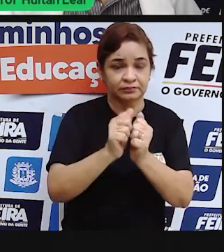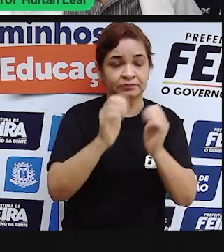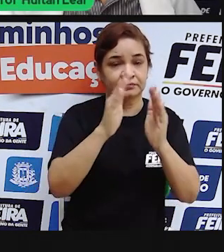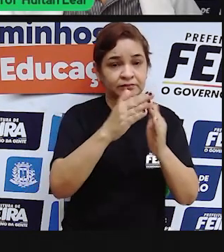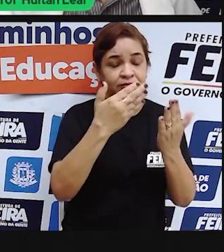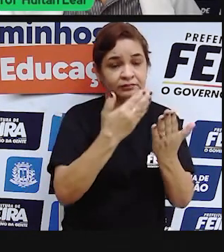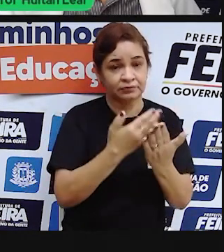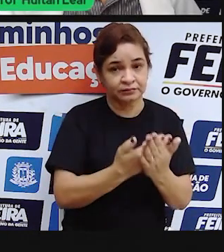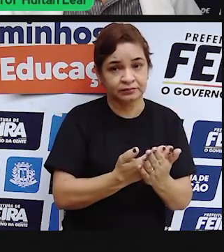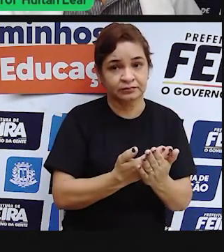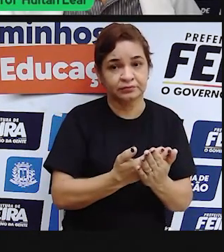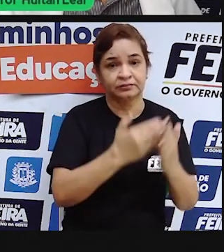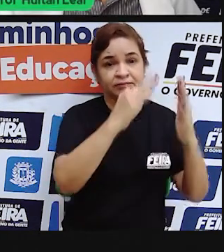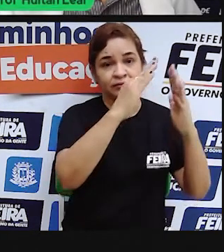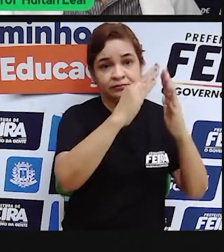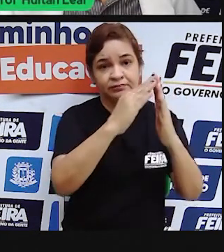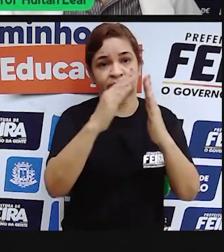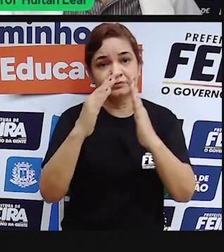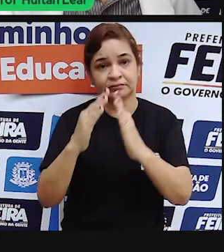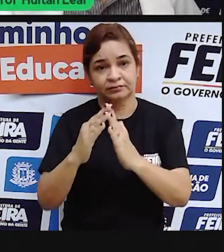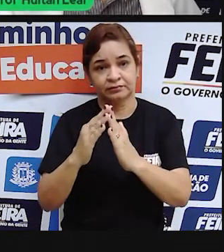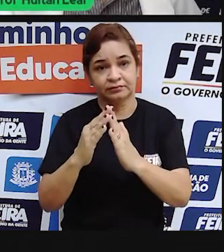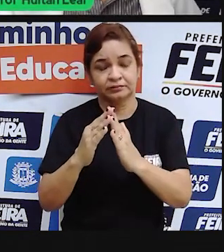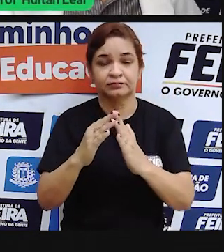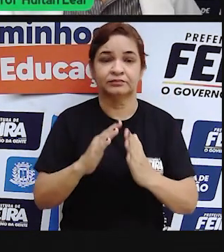companhia dos vizinhos.